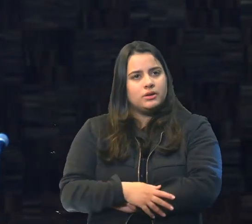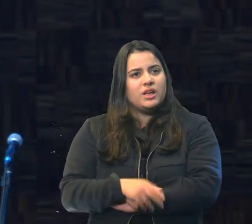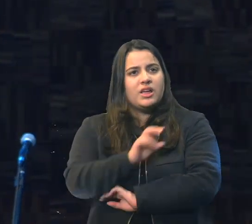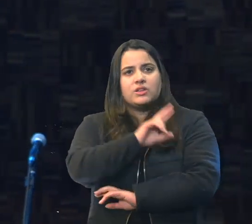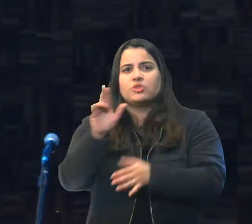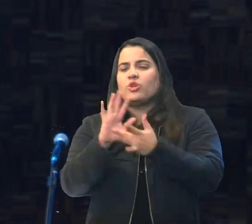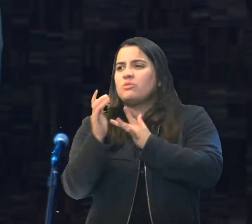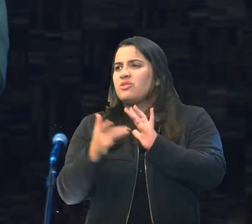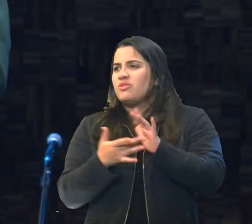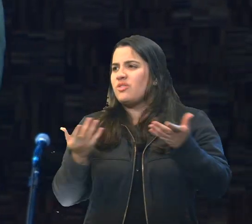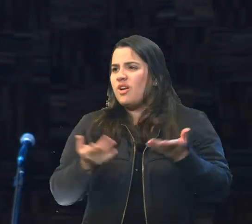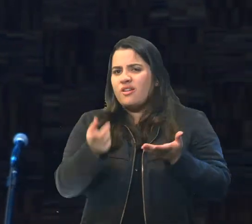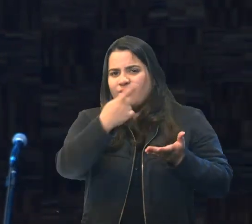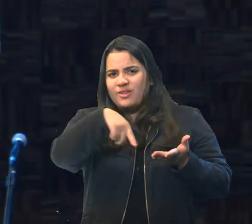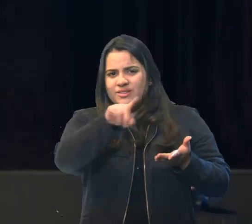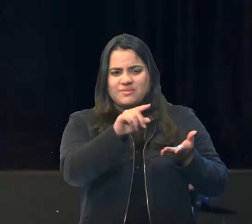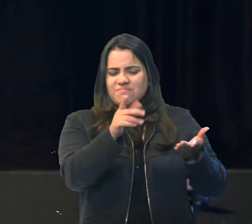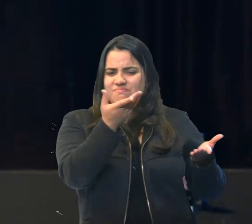tirania, da urgência.